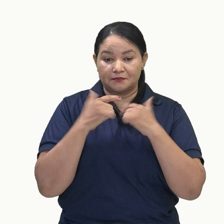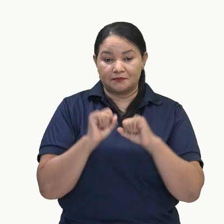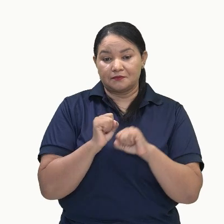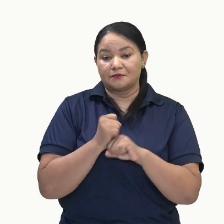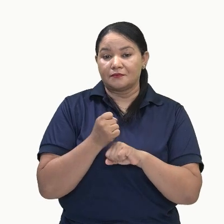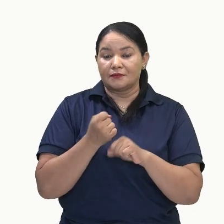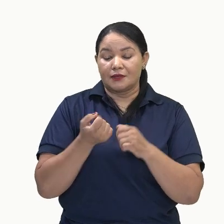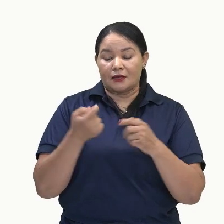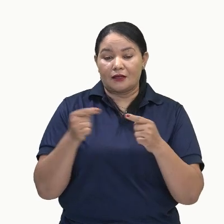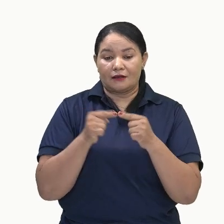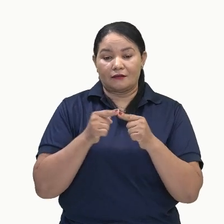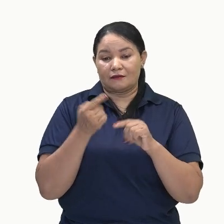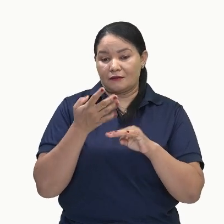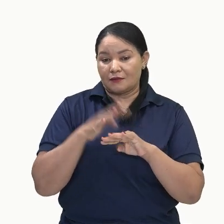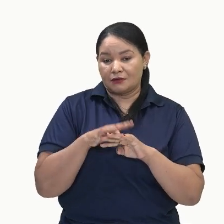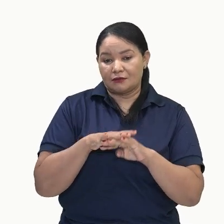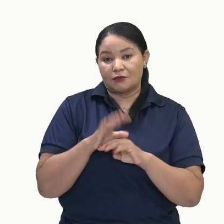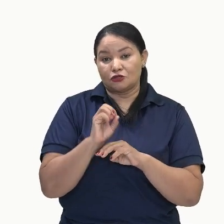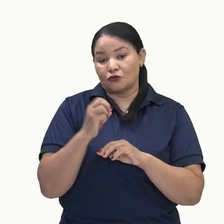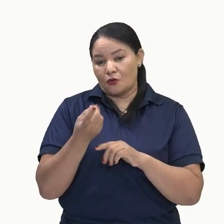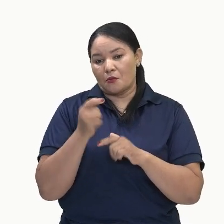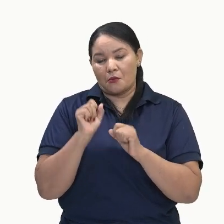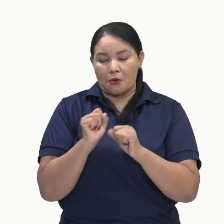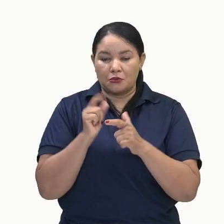linguagem matemática. Ou ainda